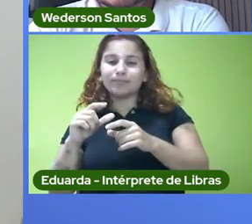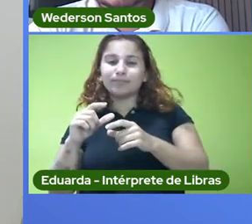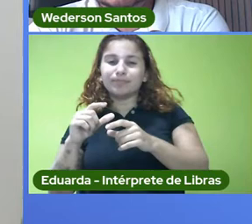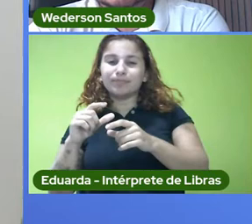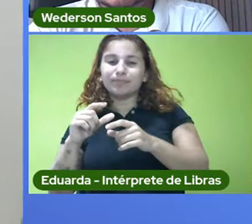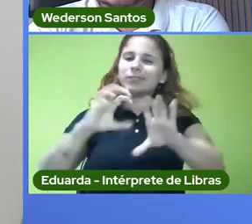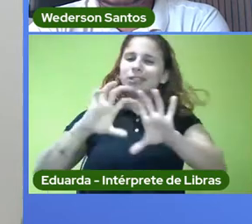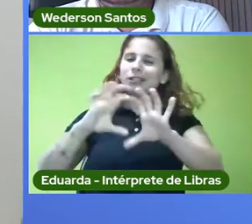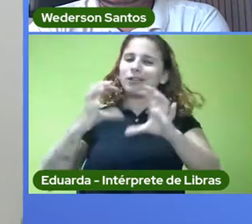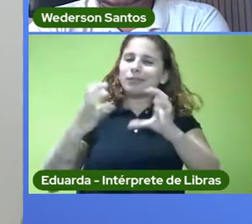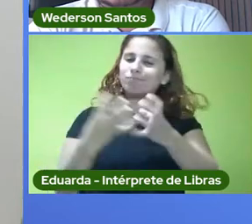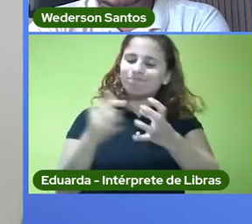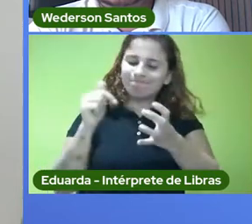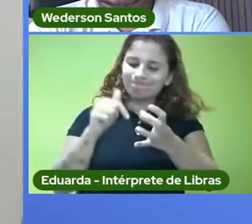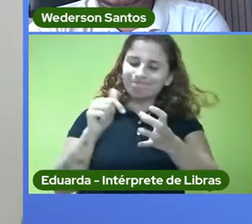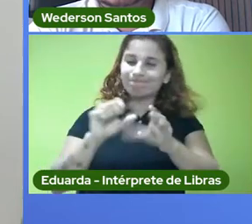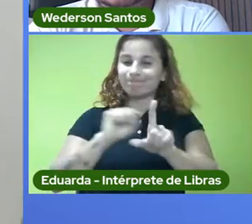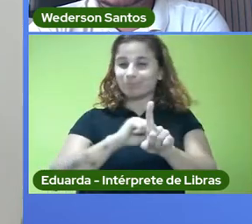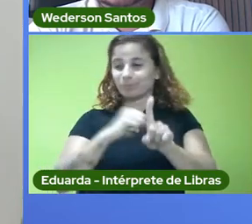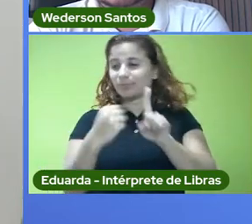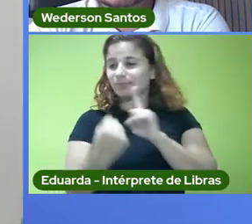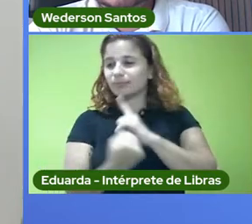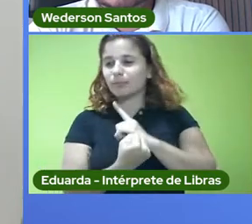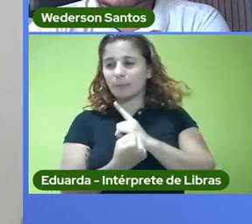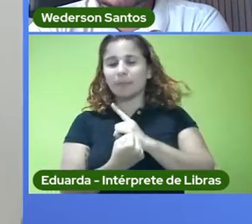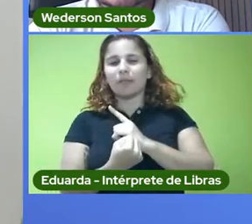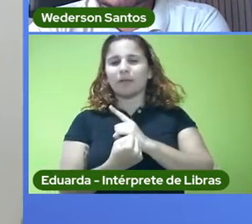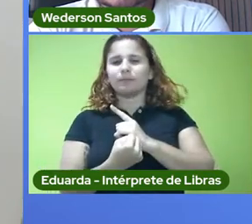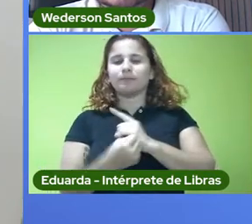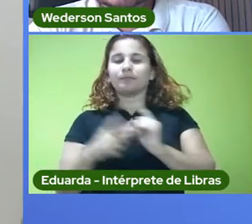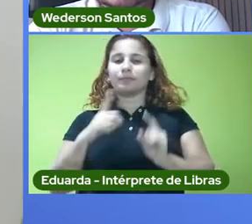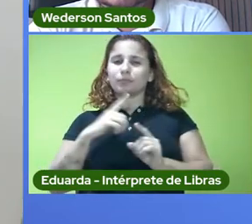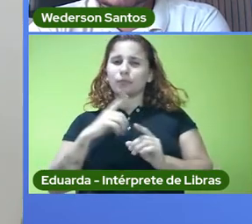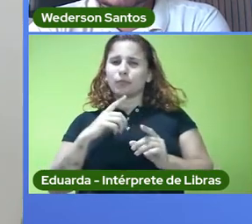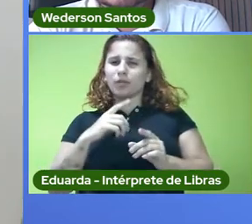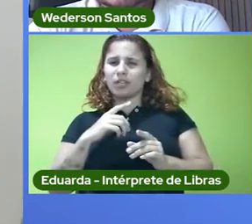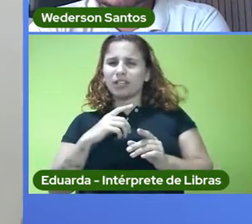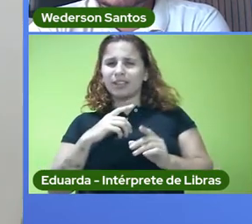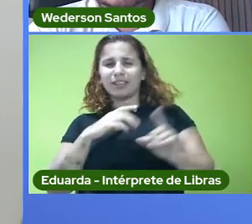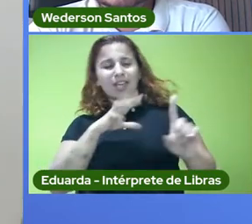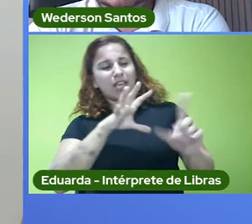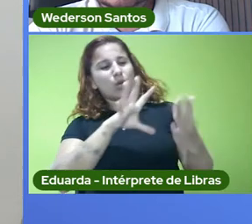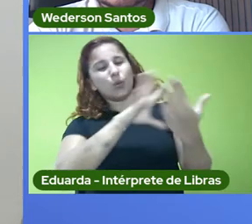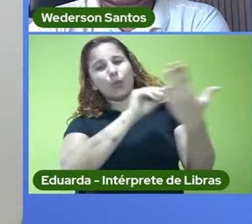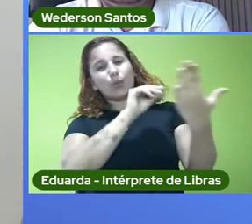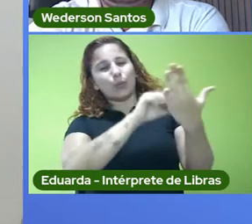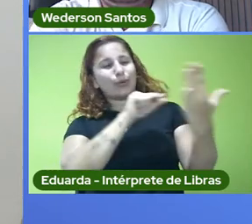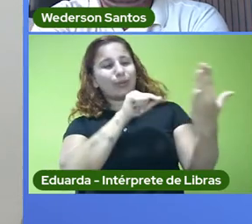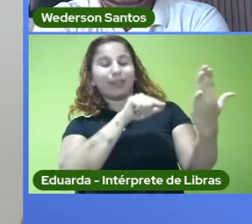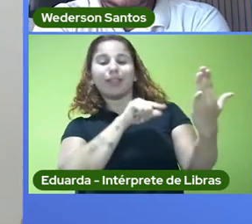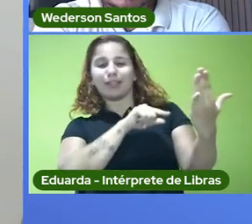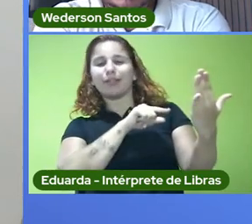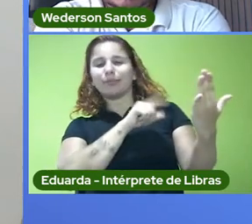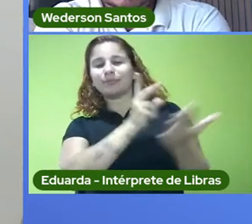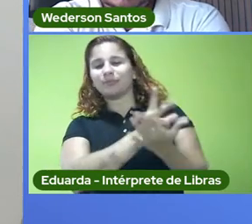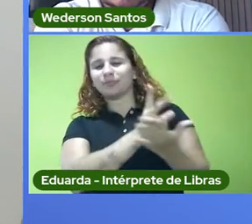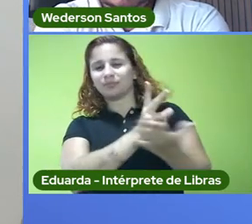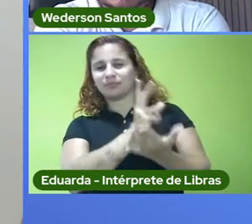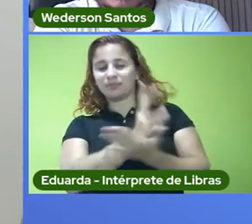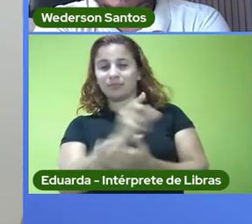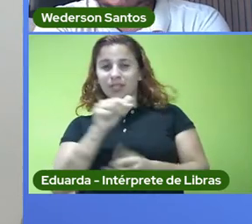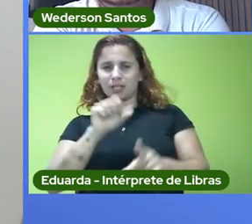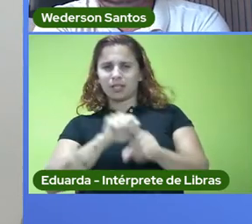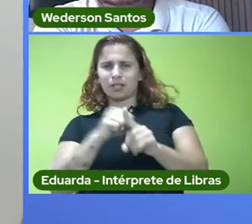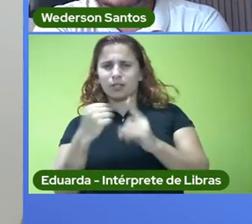de organização de sociedade nesse modelo. Então, se a gente, enquanto sociedade, conseguiu construir esse